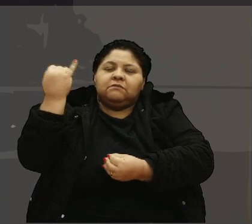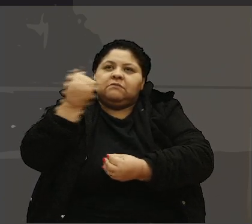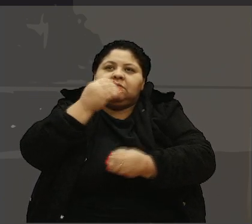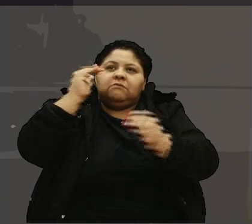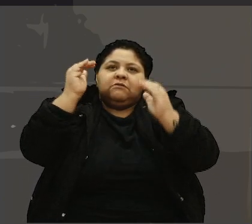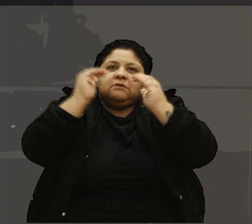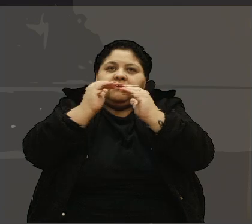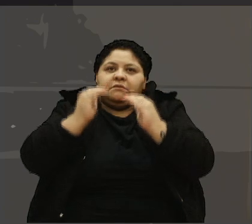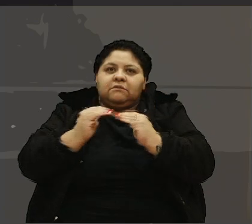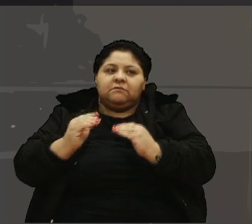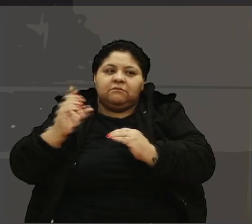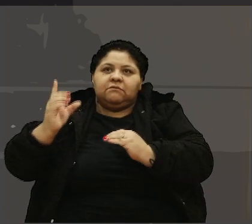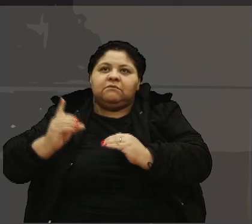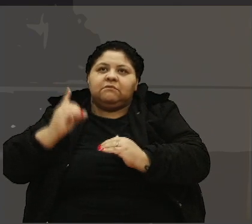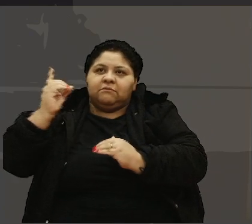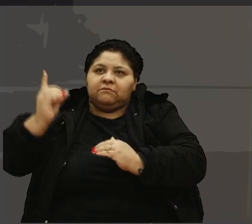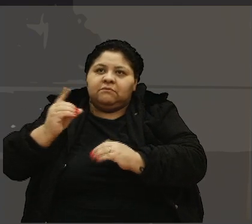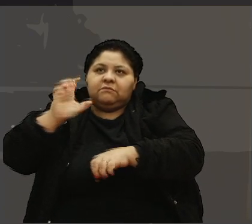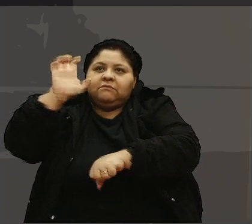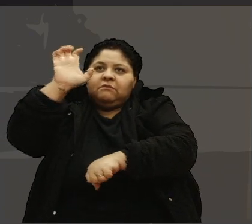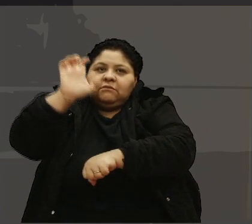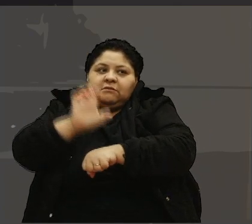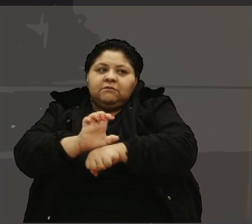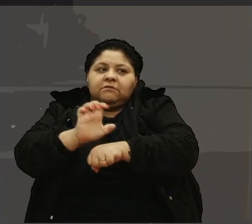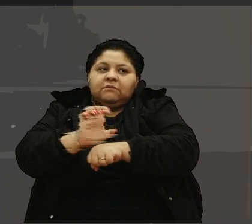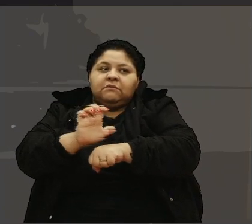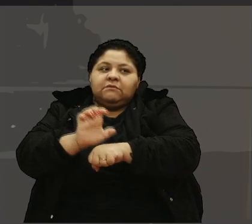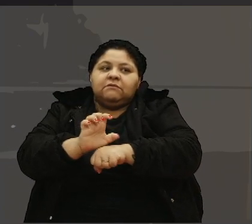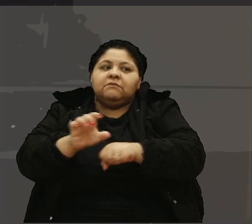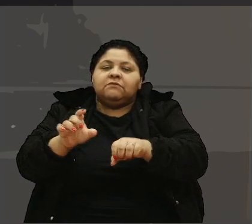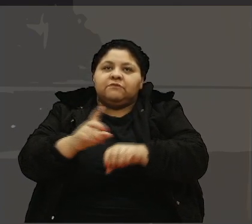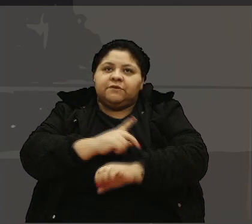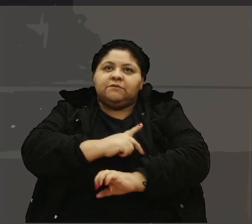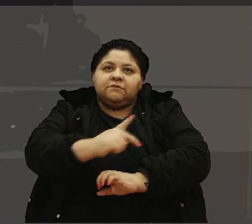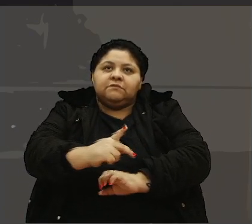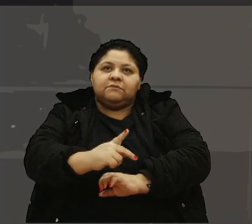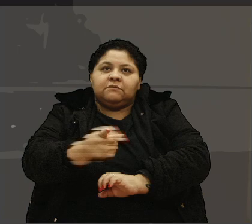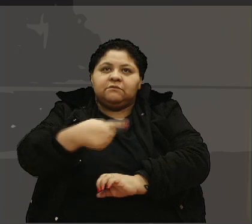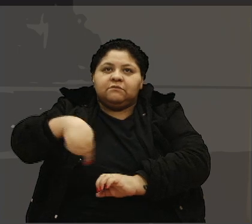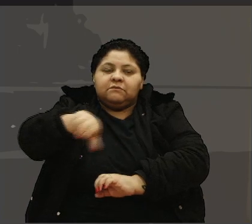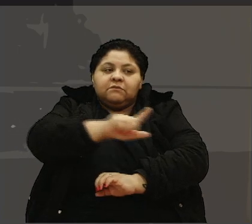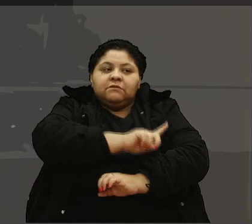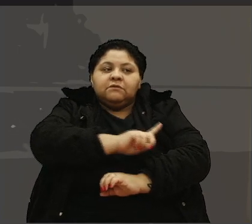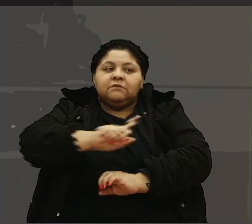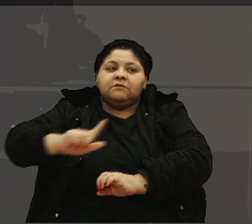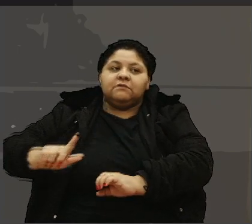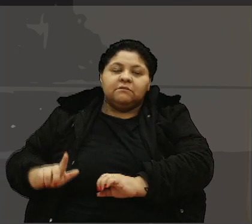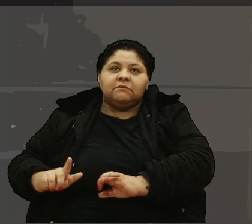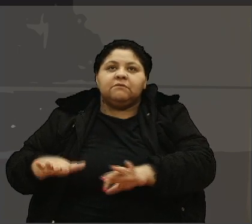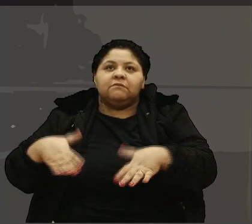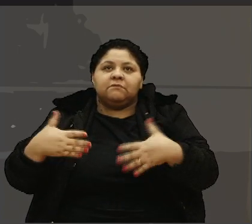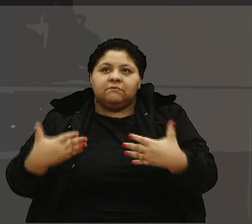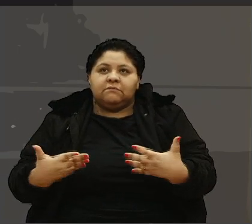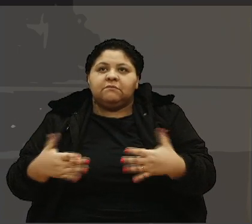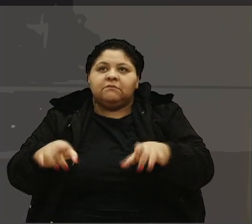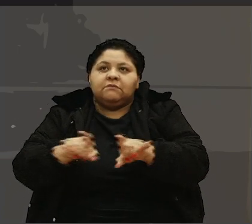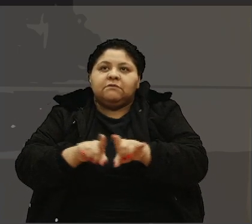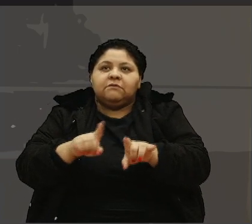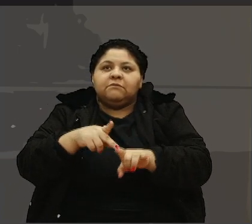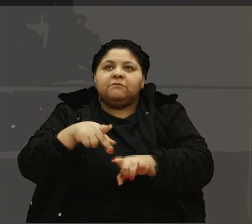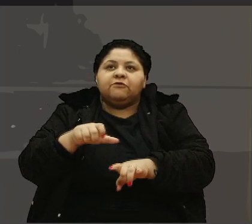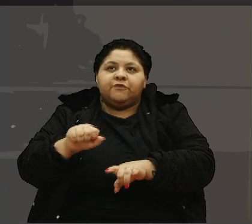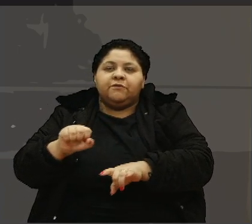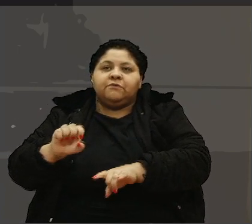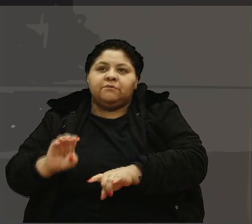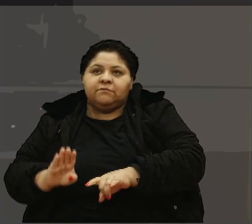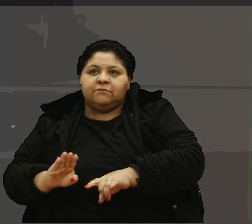alinhamento entre o deputado estadual Dimas Costa, PSD, o nosso governador Eduardo Leite, também PSD,